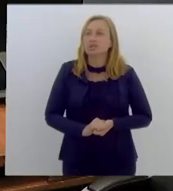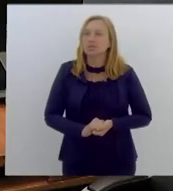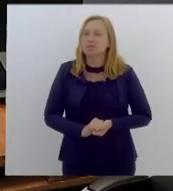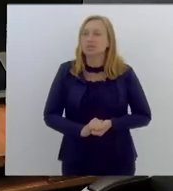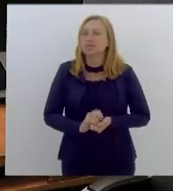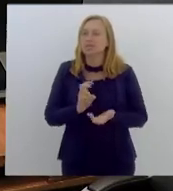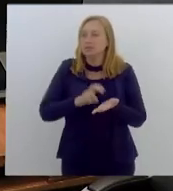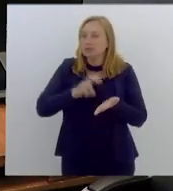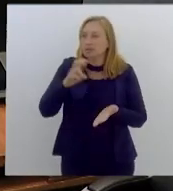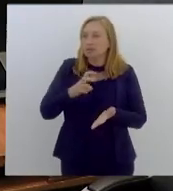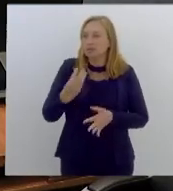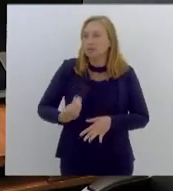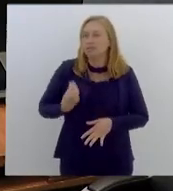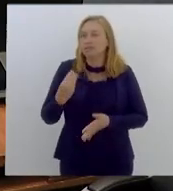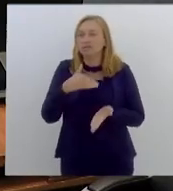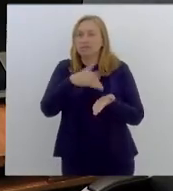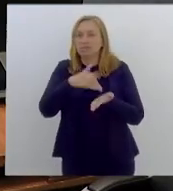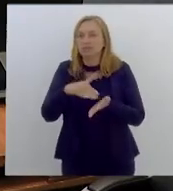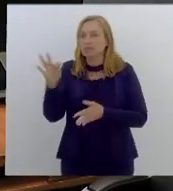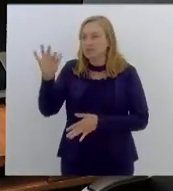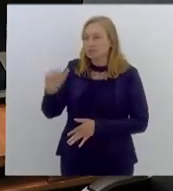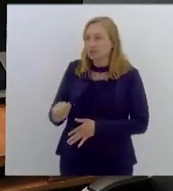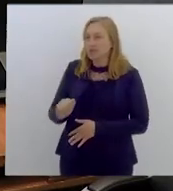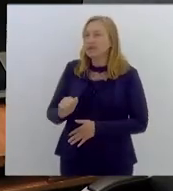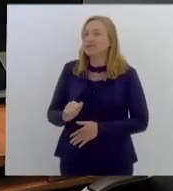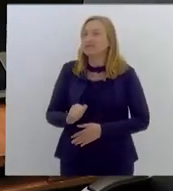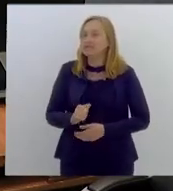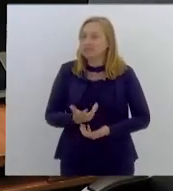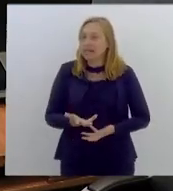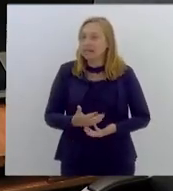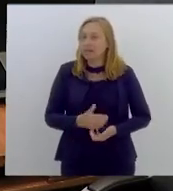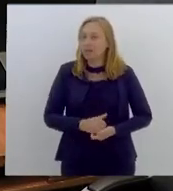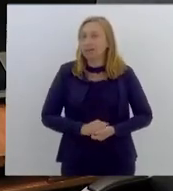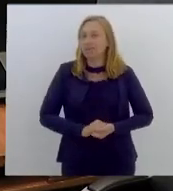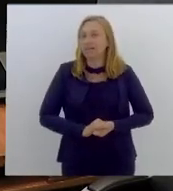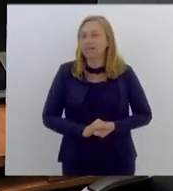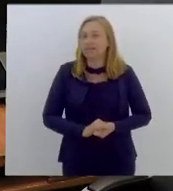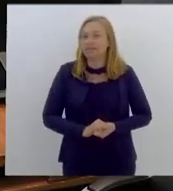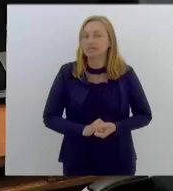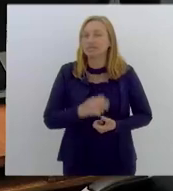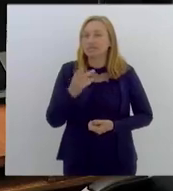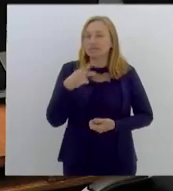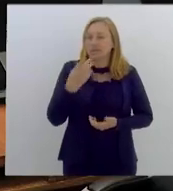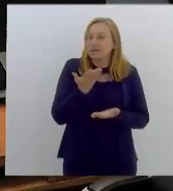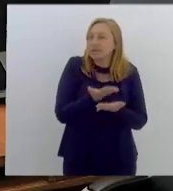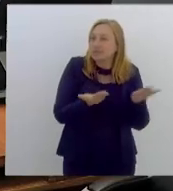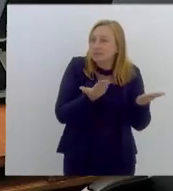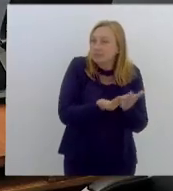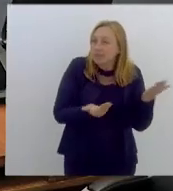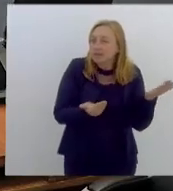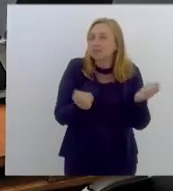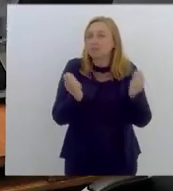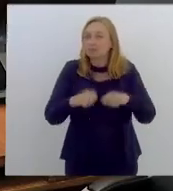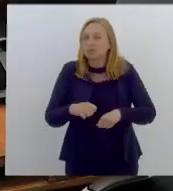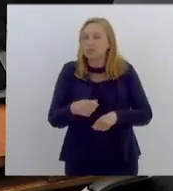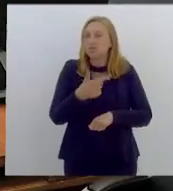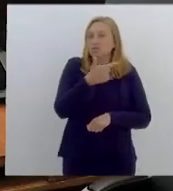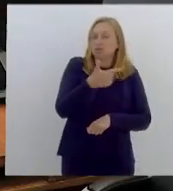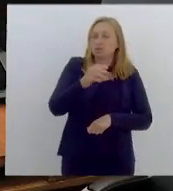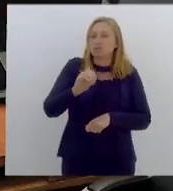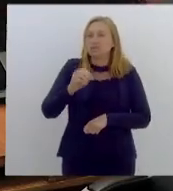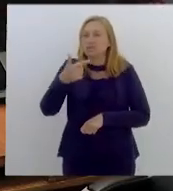pela manhã, com a presença do secretário de Fazenda, nós falávamos das possíveis perdas para